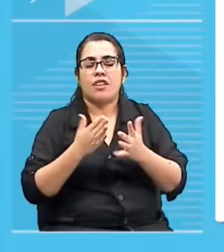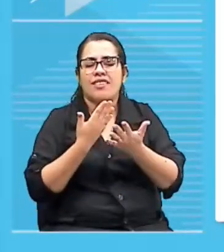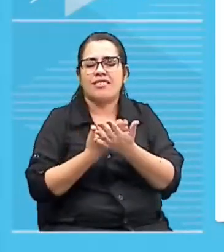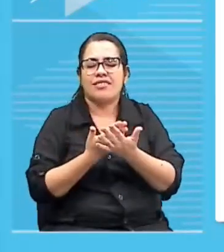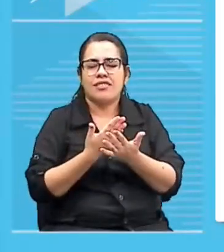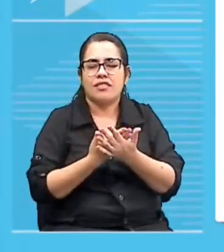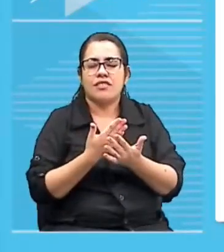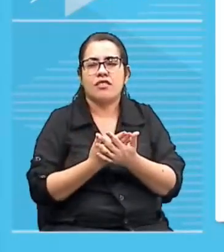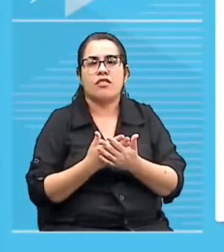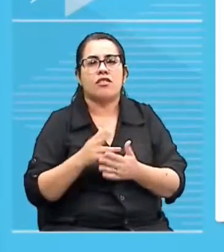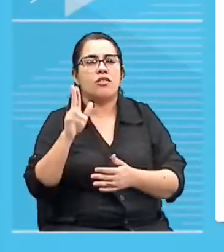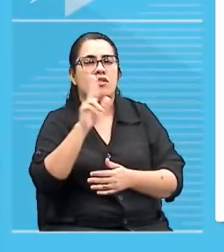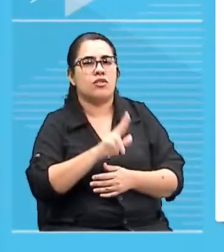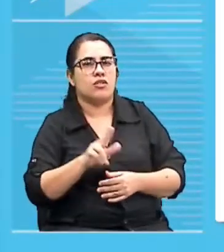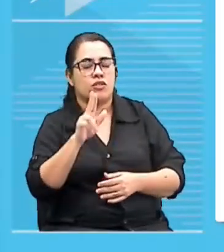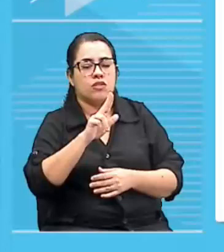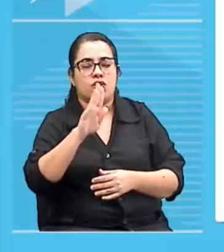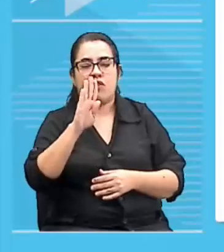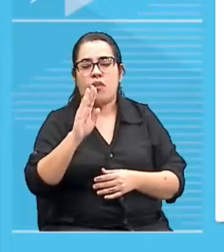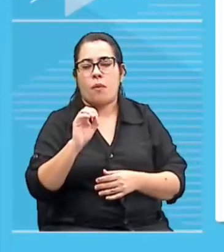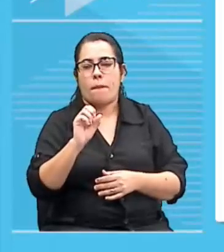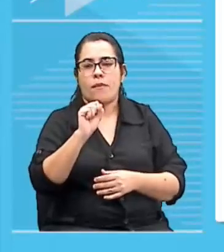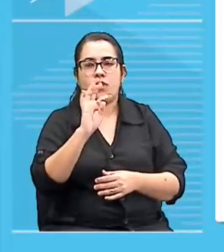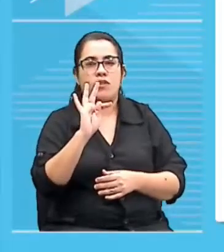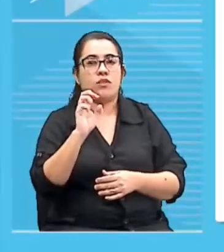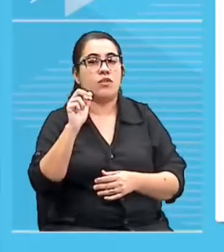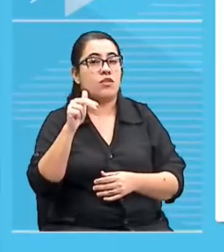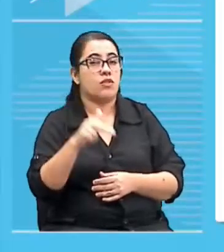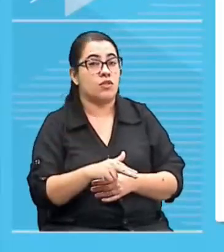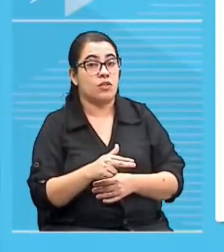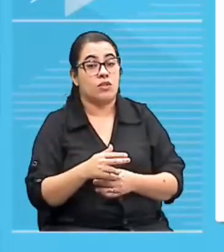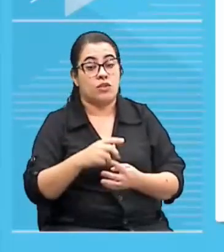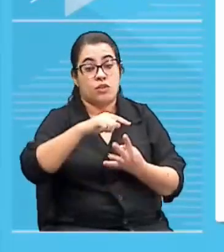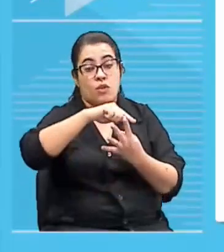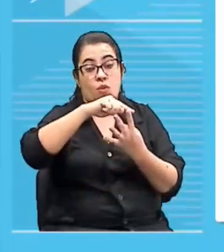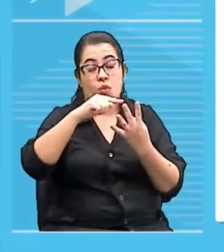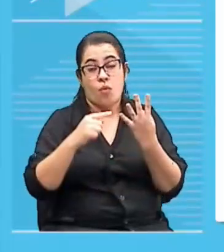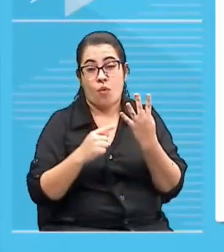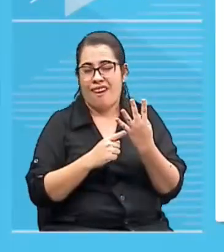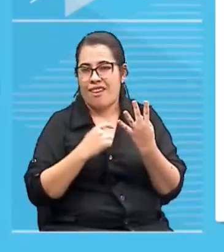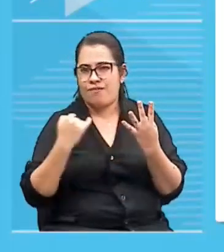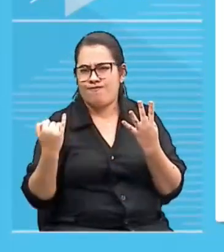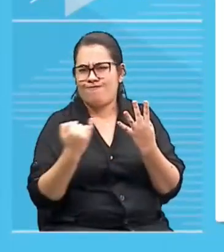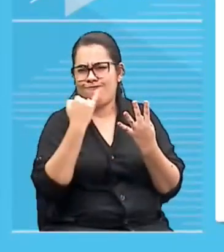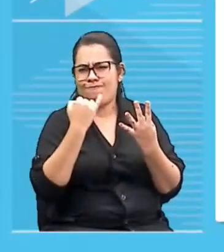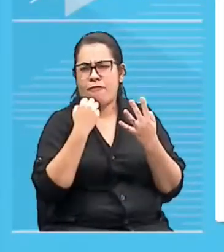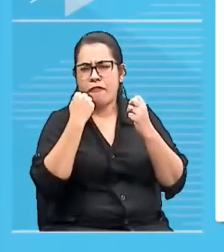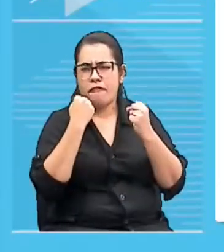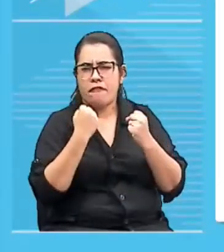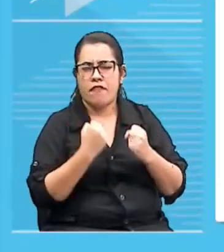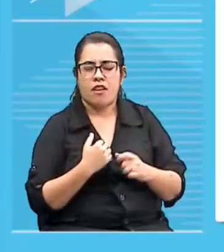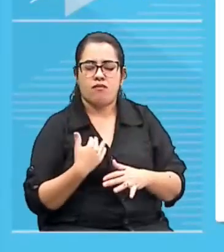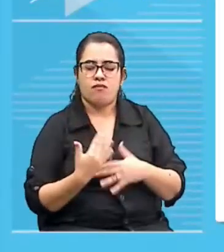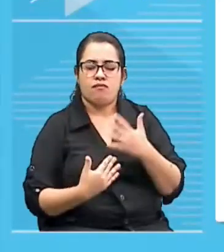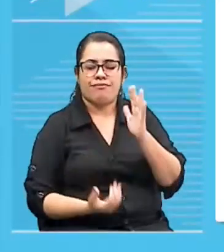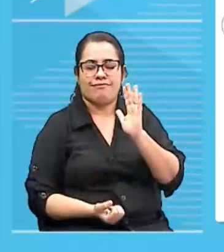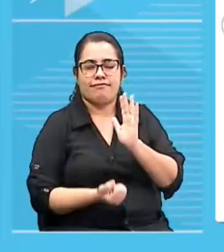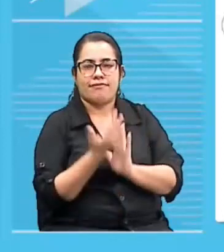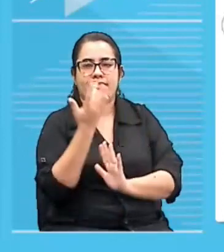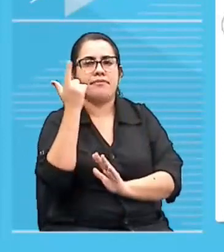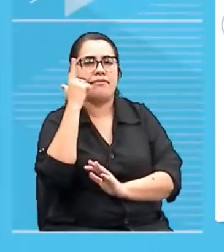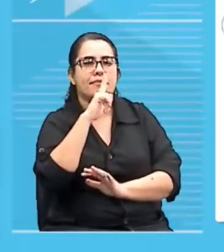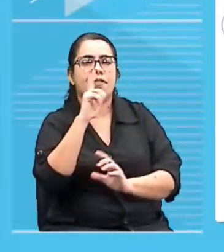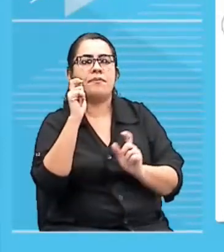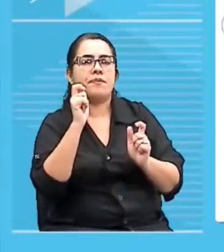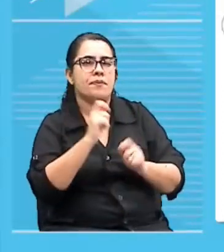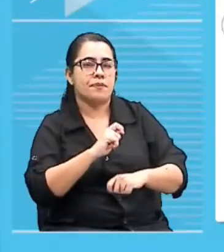Boston declarou que existem 4 pilares para que essa revolução industrial aconteça, tá bom?